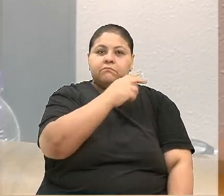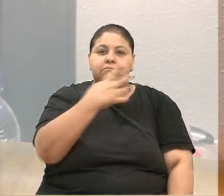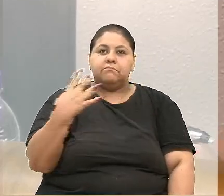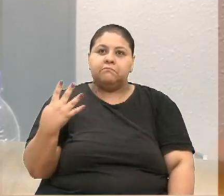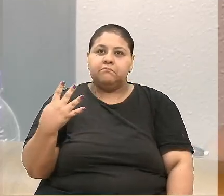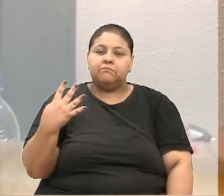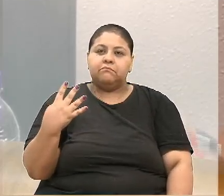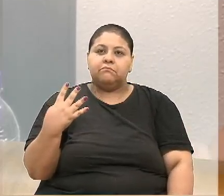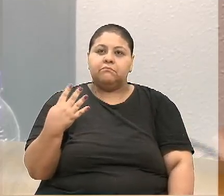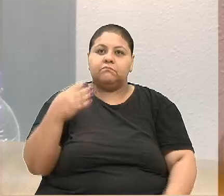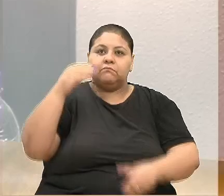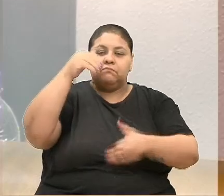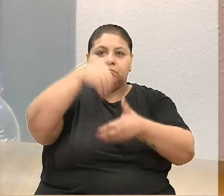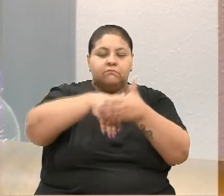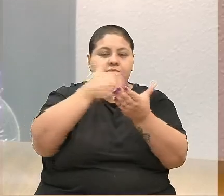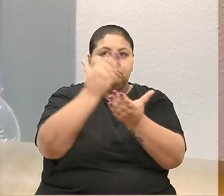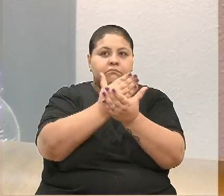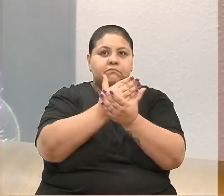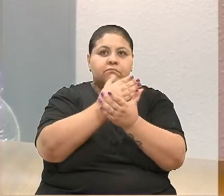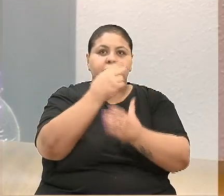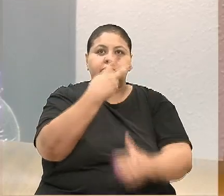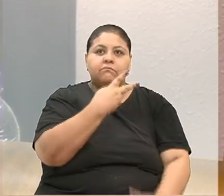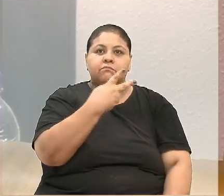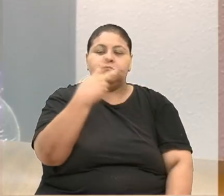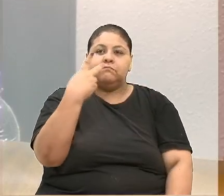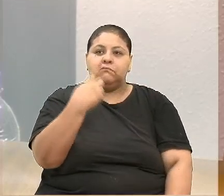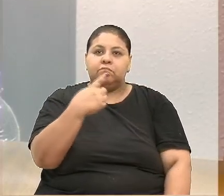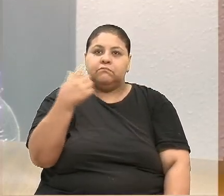22/2024, contido no processo número